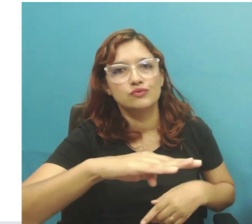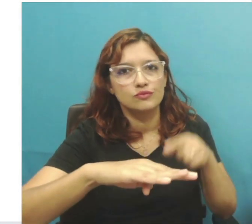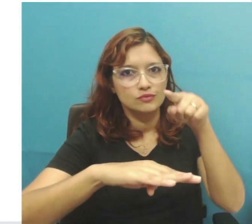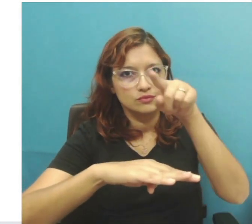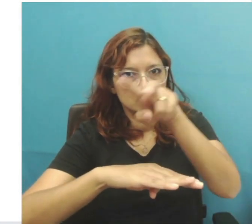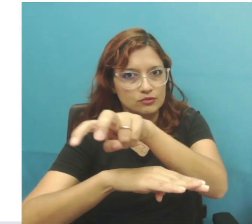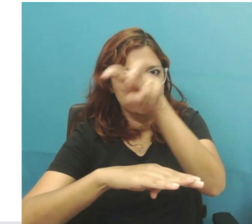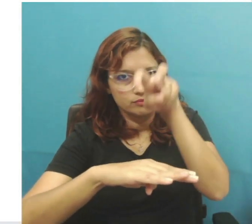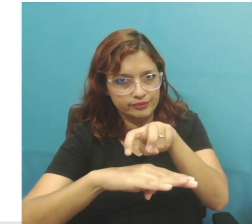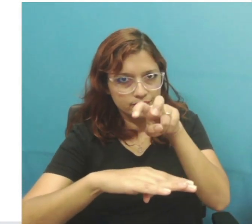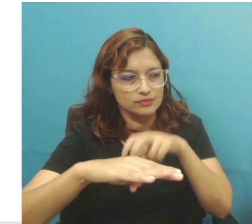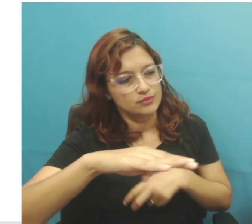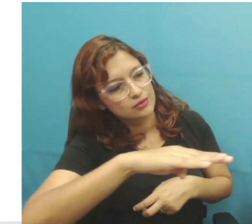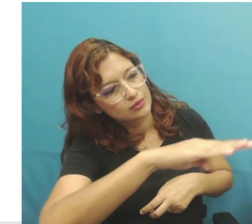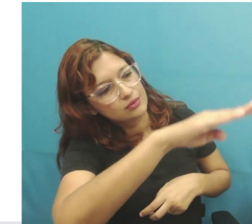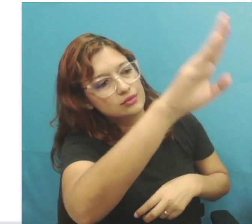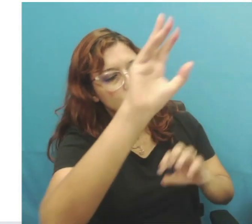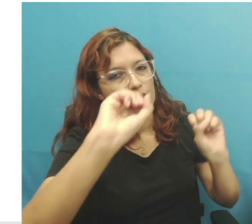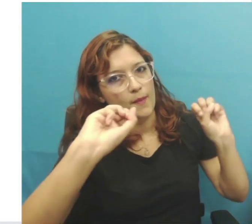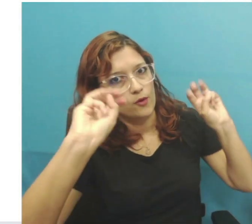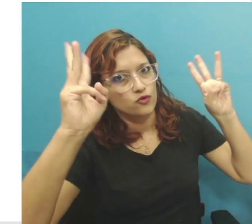É porque vou de carro